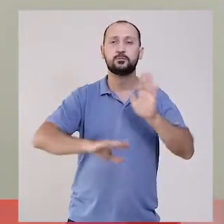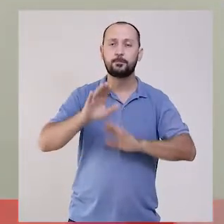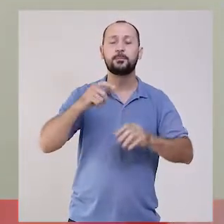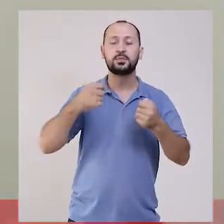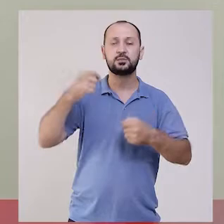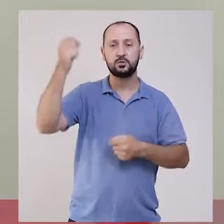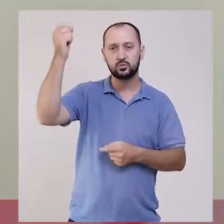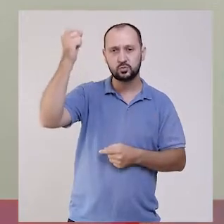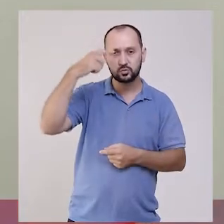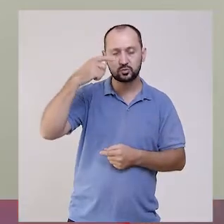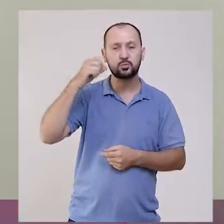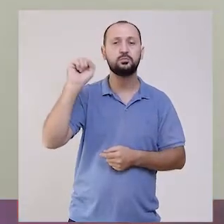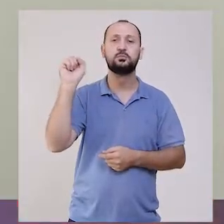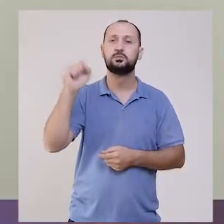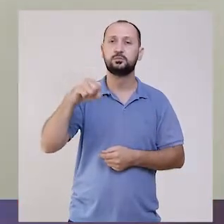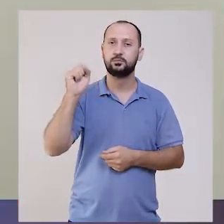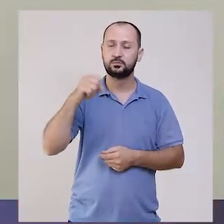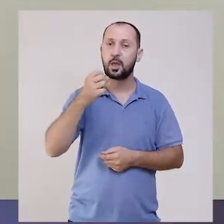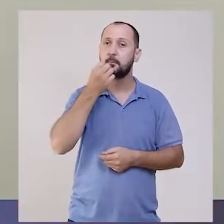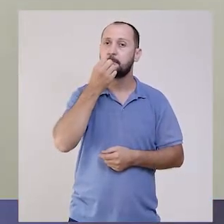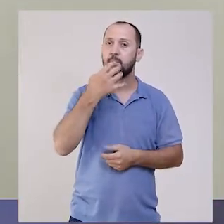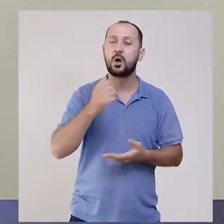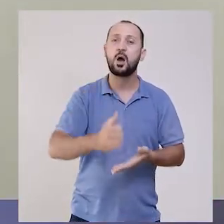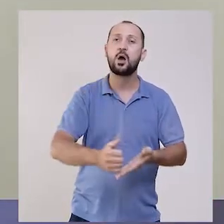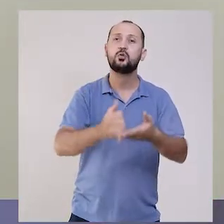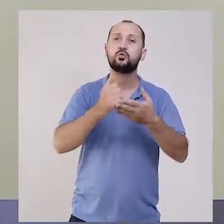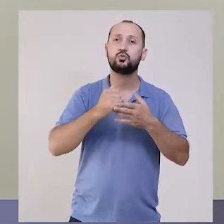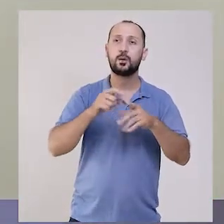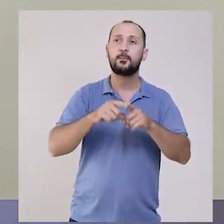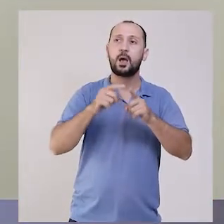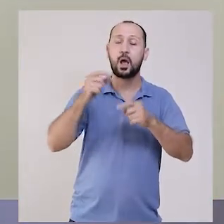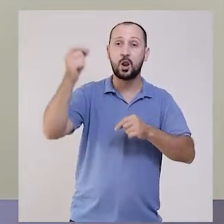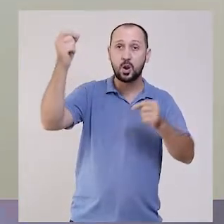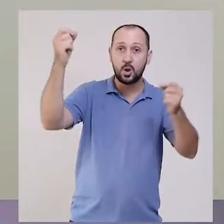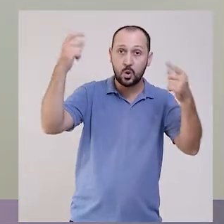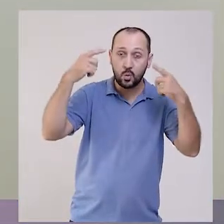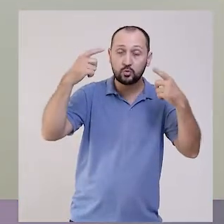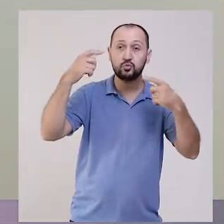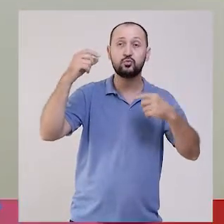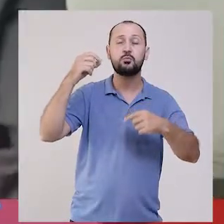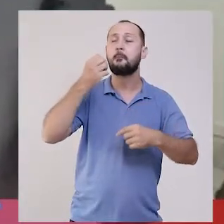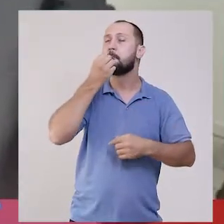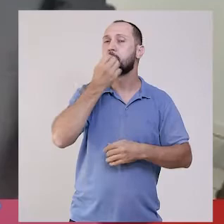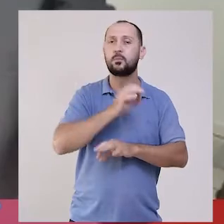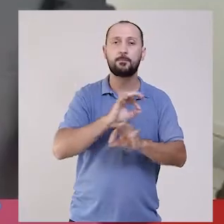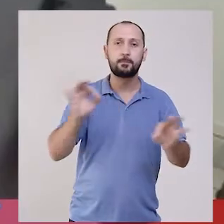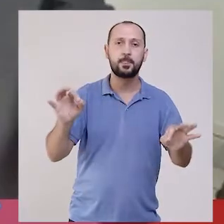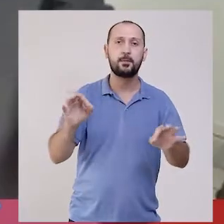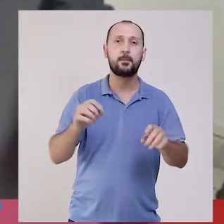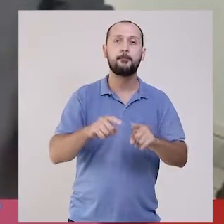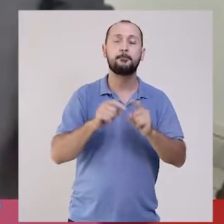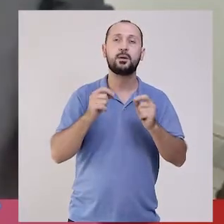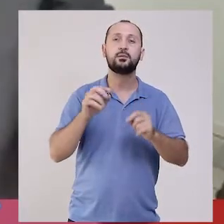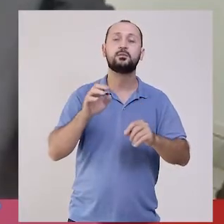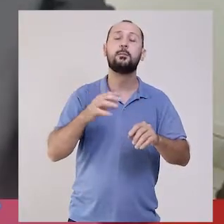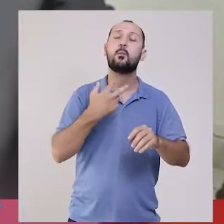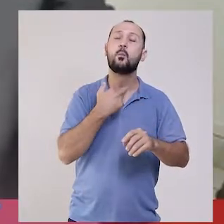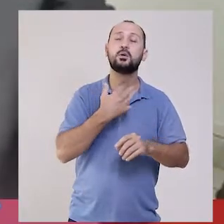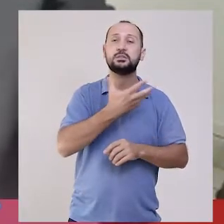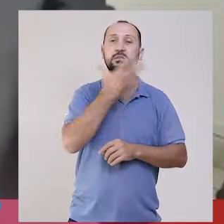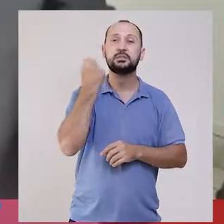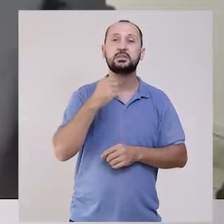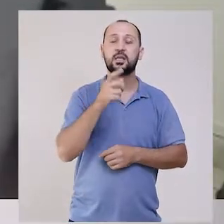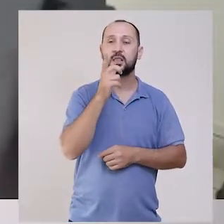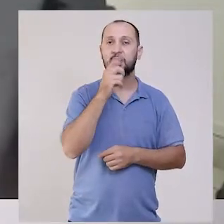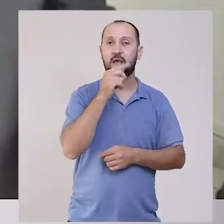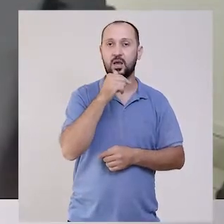ter cuidado, tem que tomar sol, sim, o sol faz bem. A exposição à luz solar é importante. mas não negligenciar a